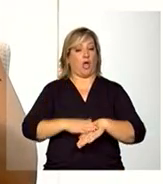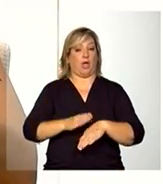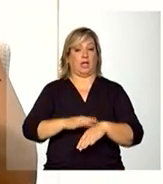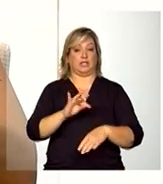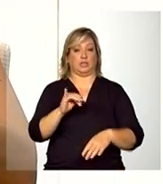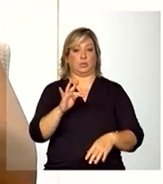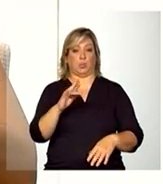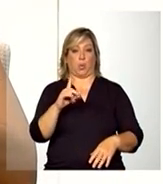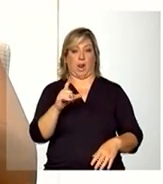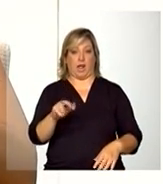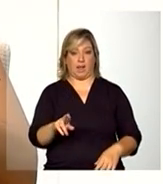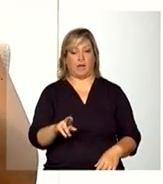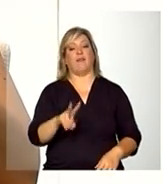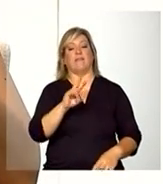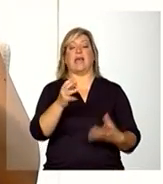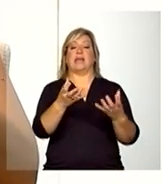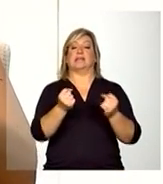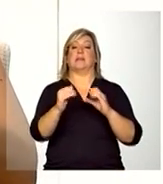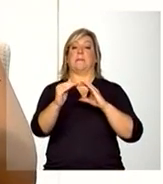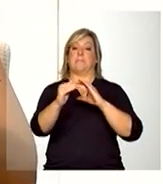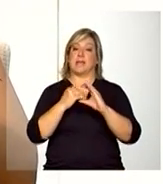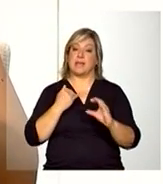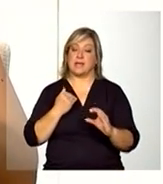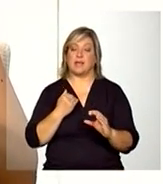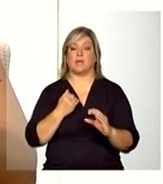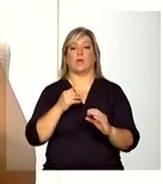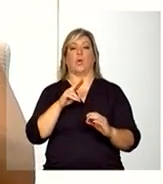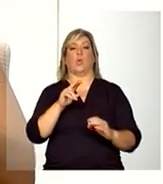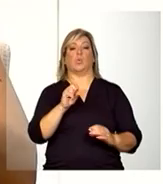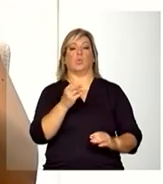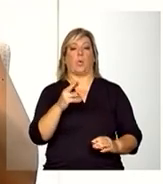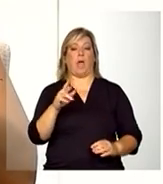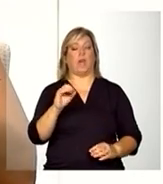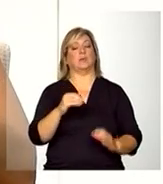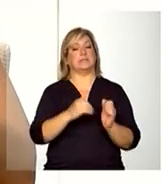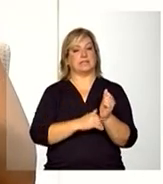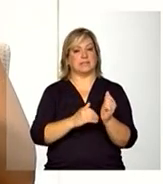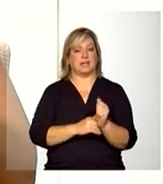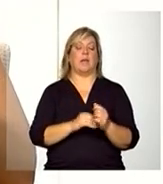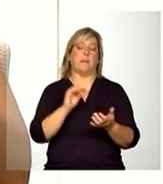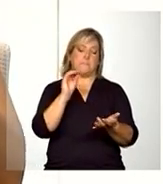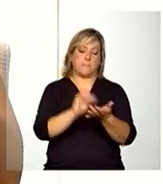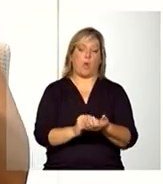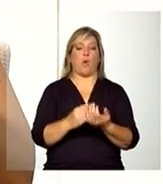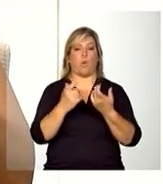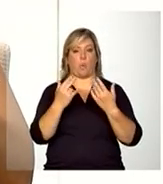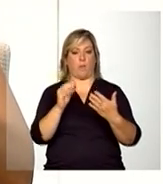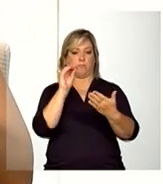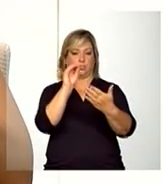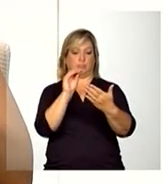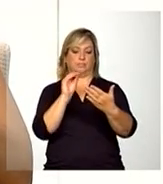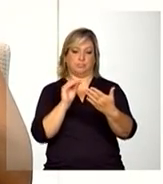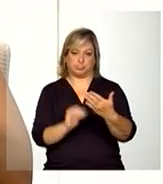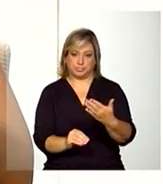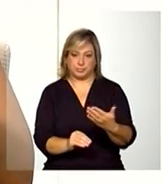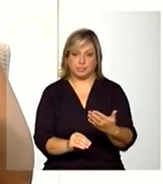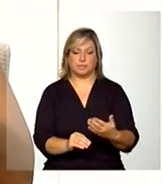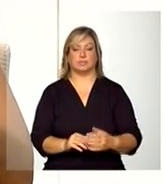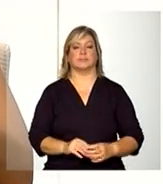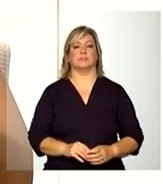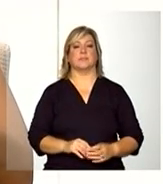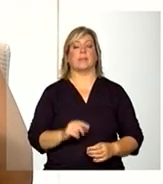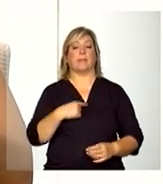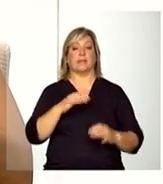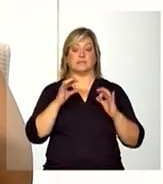eles vão receber o e-mail com o usuário e senha vão fazer o mesmo processo colocar o usuário e senha lá no link do sistema